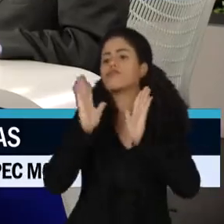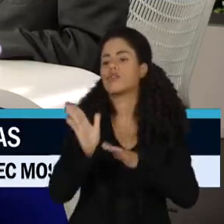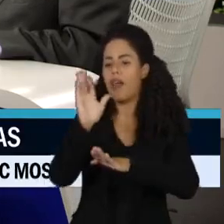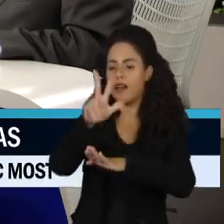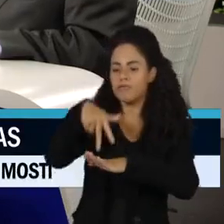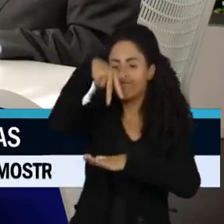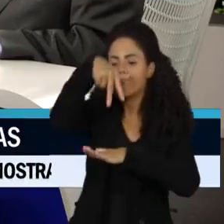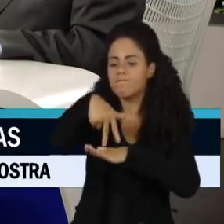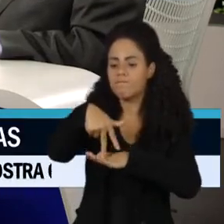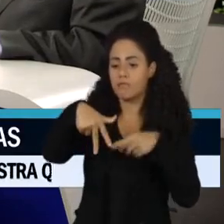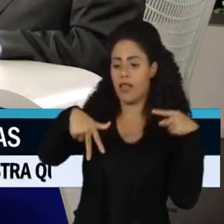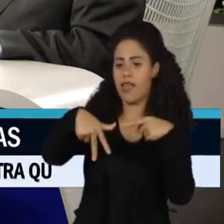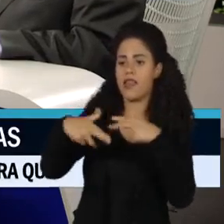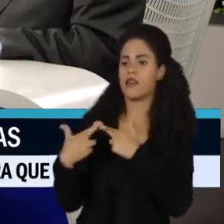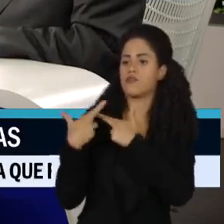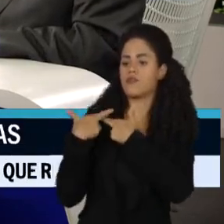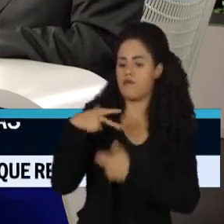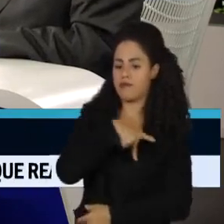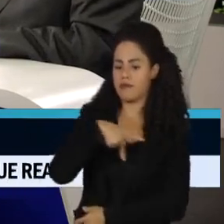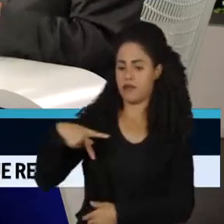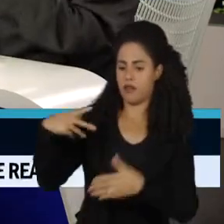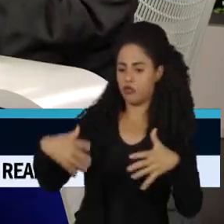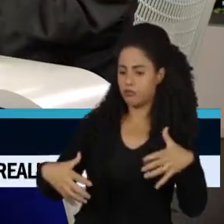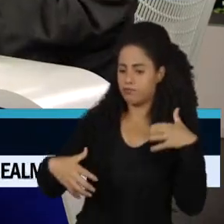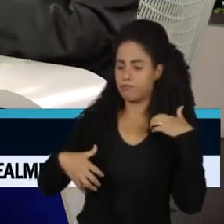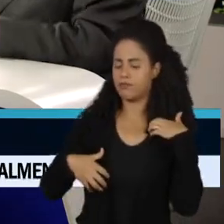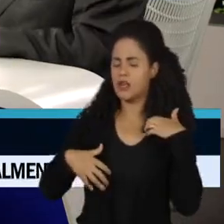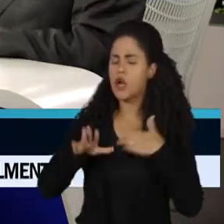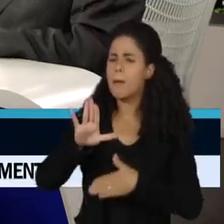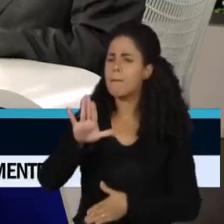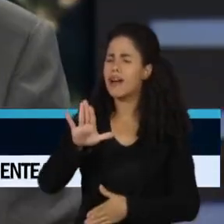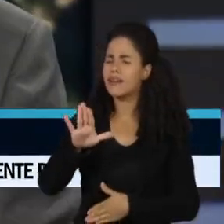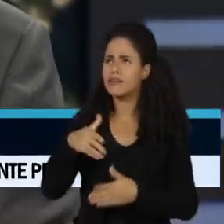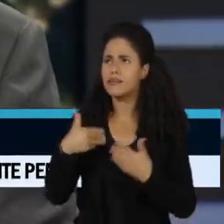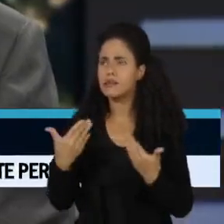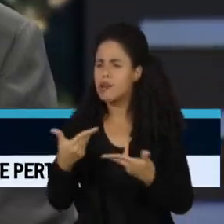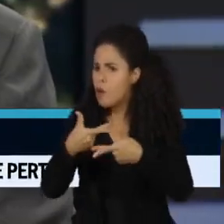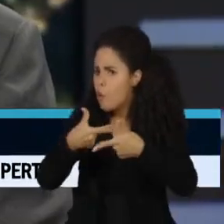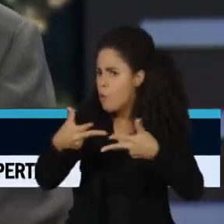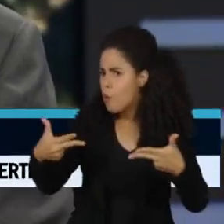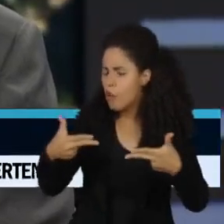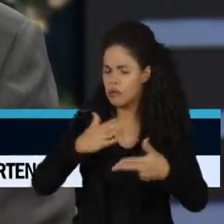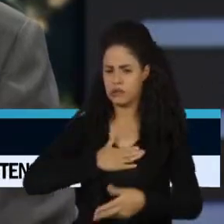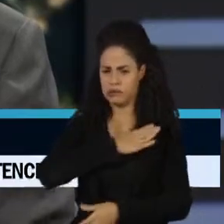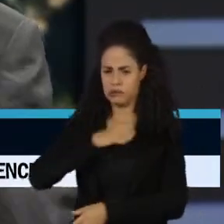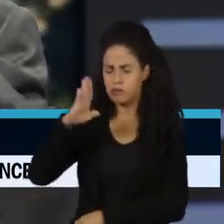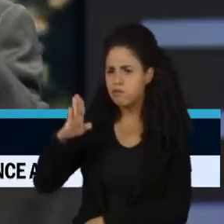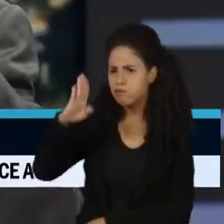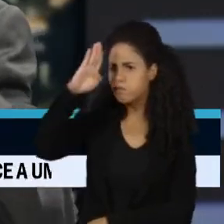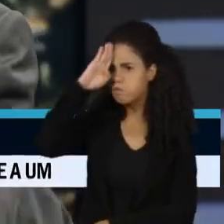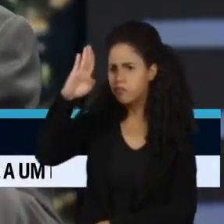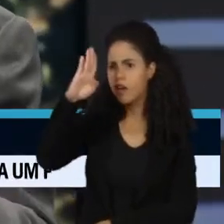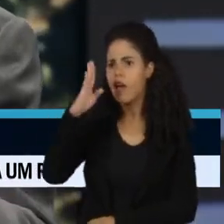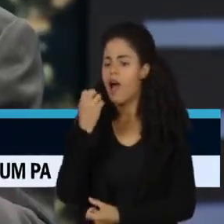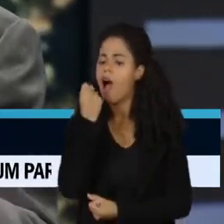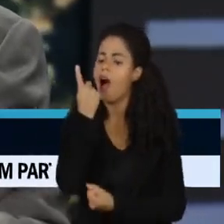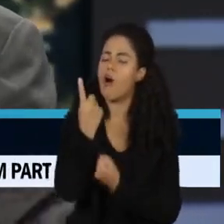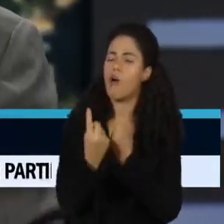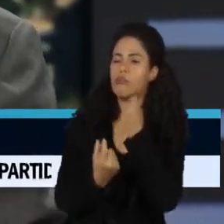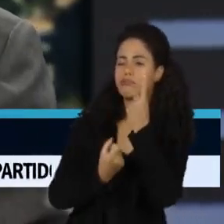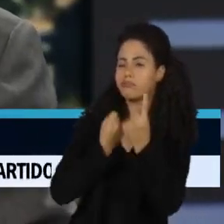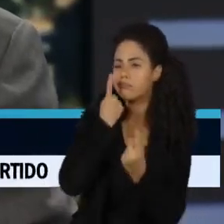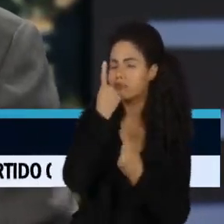aquela função né de Presidente e tal mas essa coisa das Forças Armadas de alguns elementos